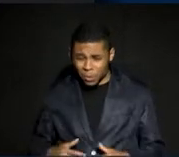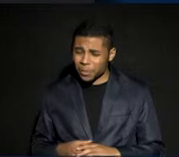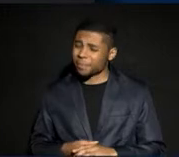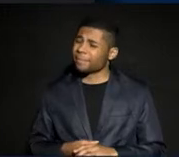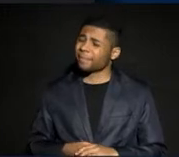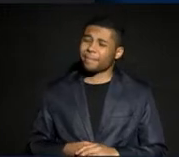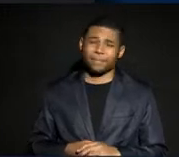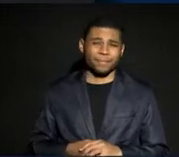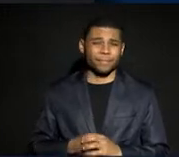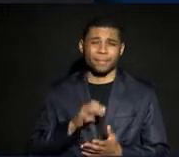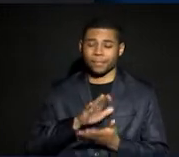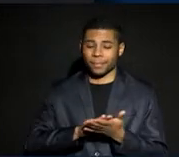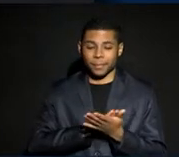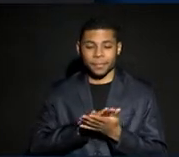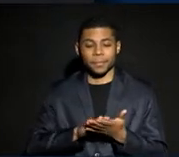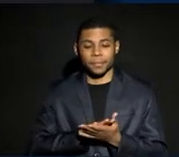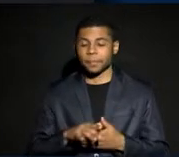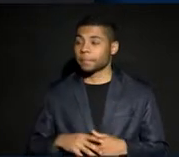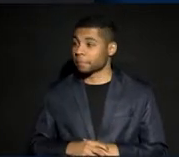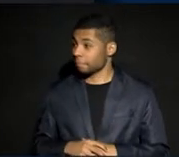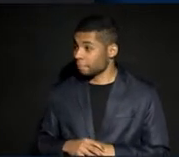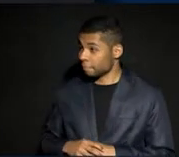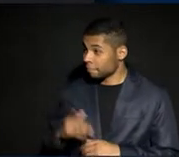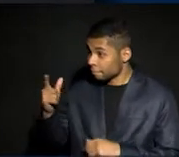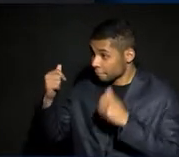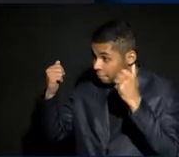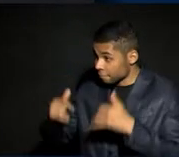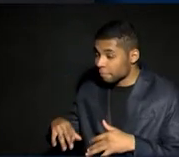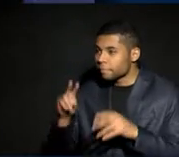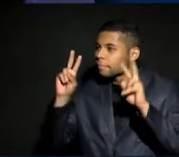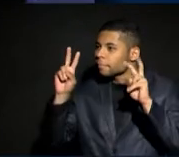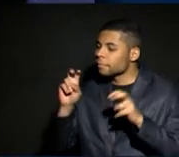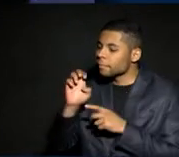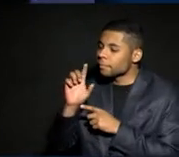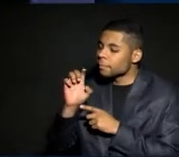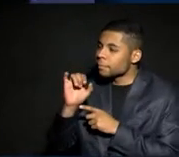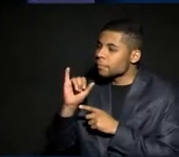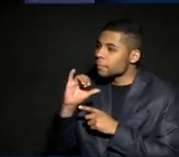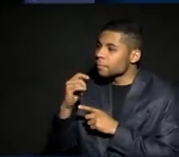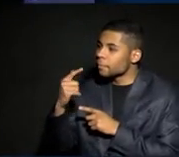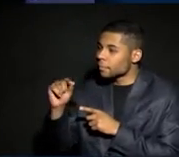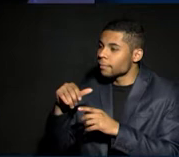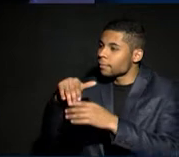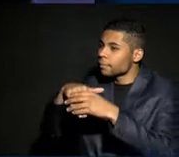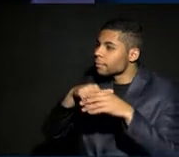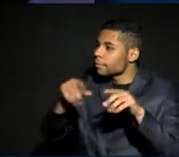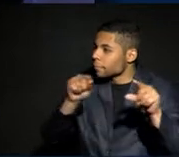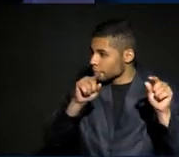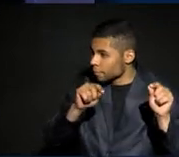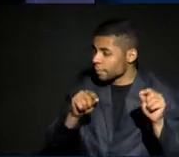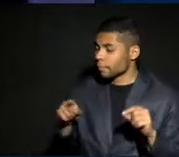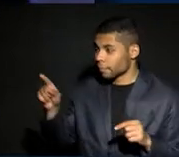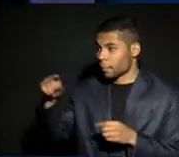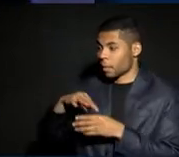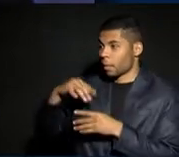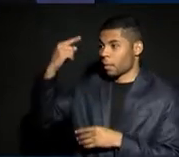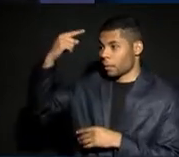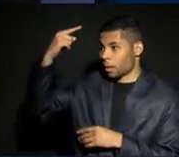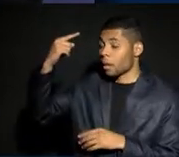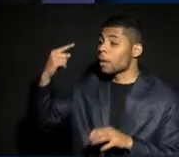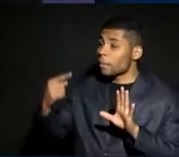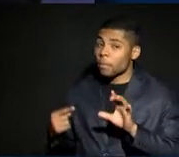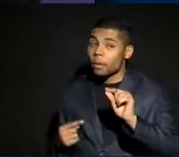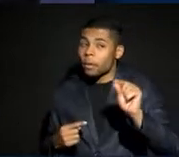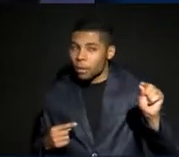no que vai acontecer. Pegando carona em eleição, como o senhor falou, o senhor lidera as pesquisas, mas tem a maior rejeição também entre